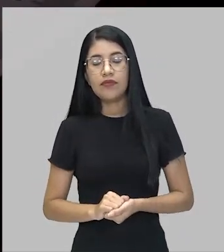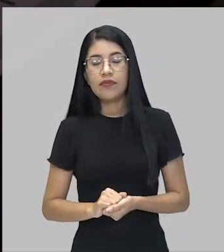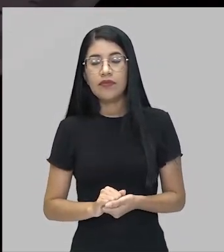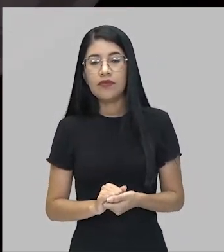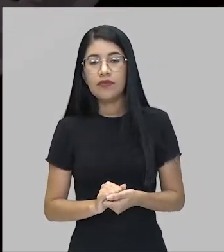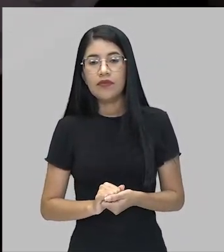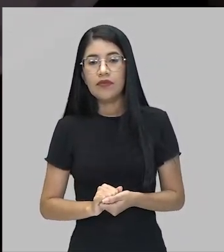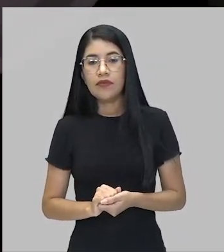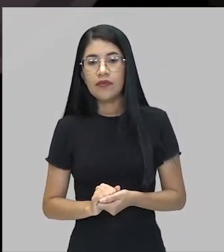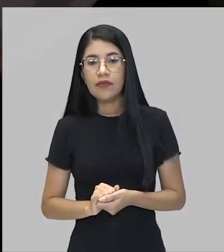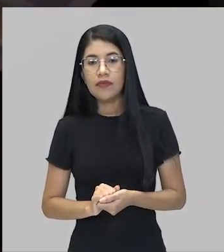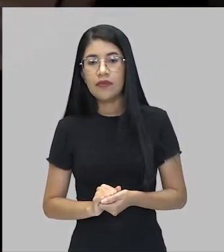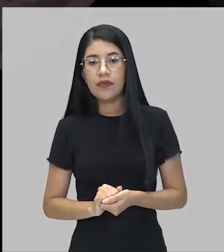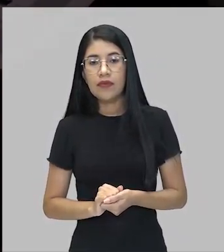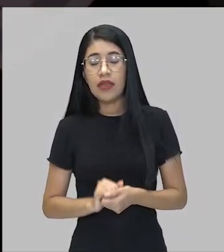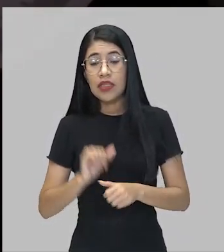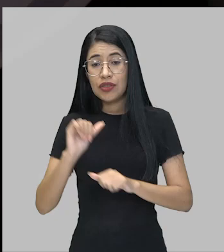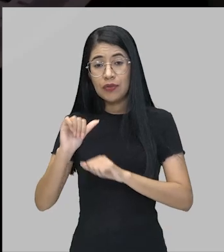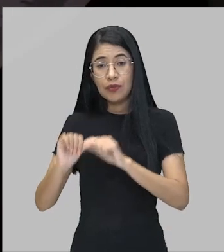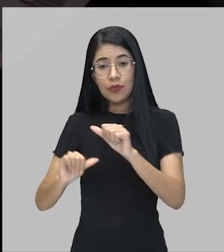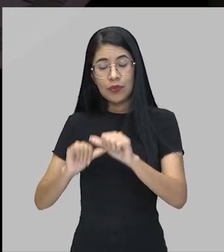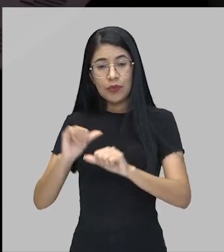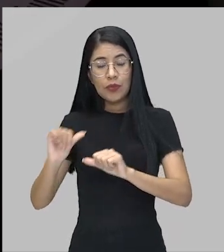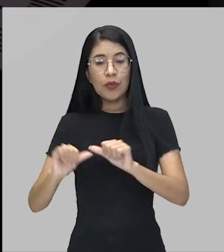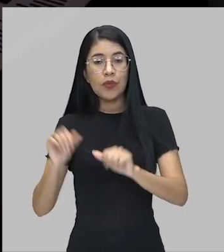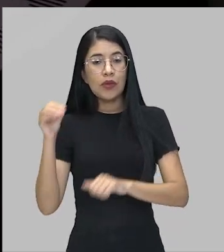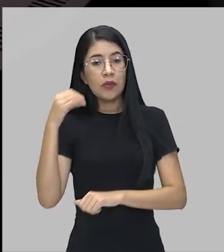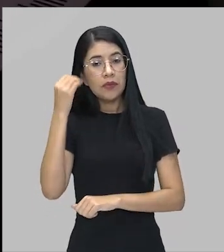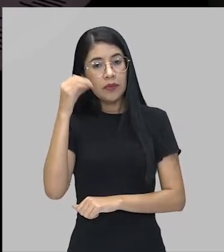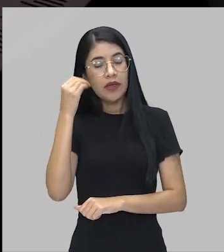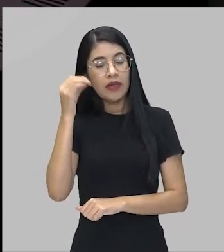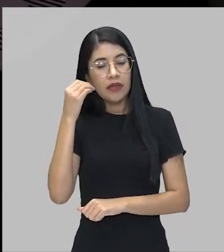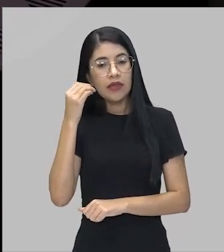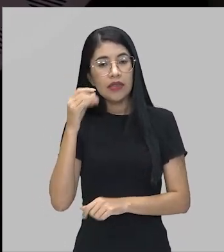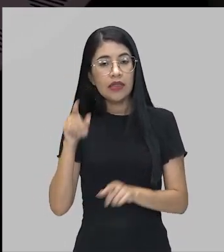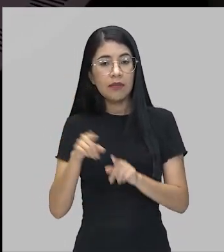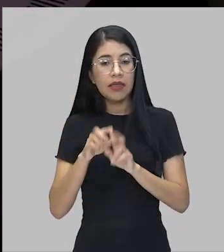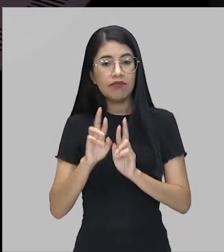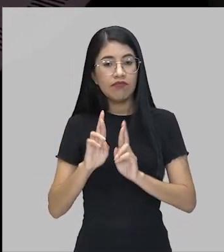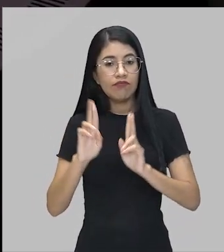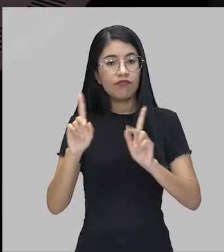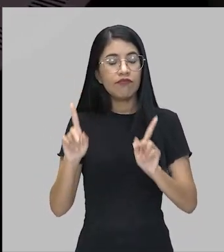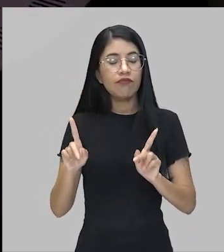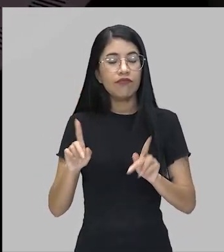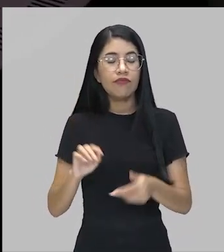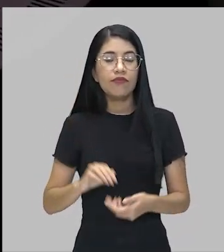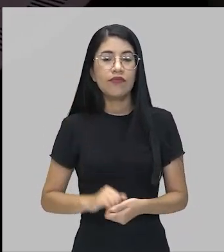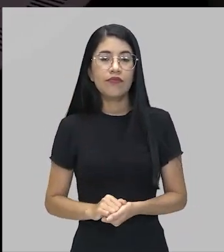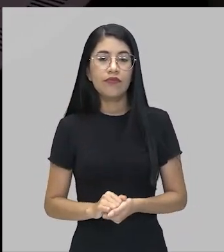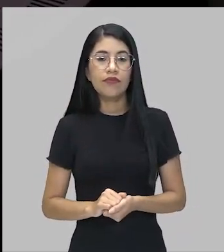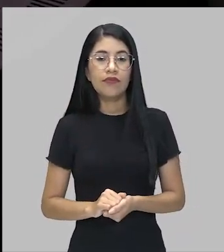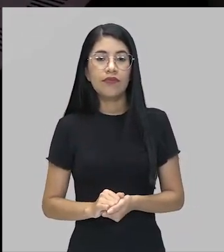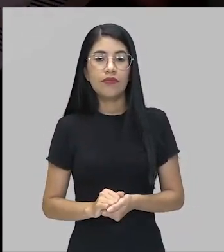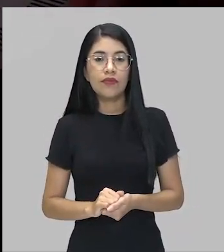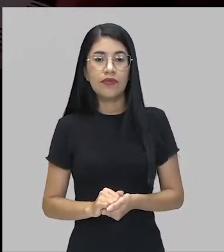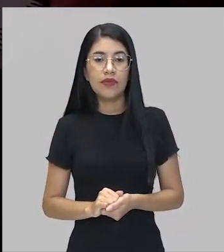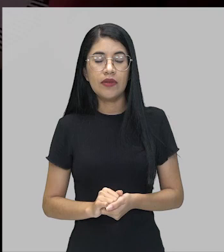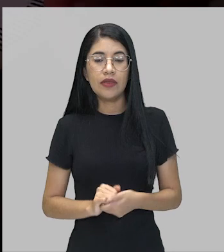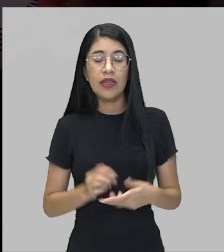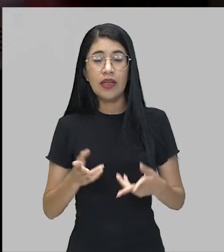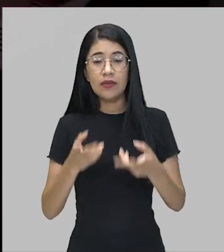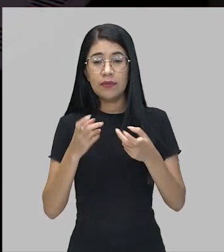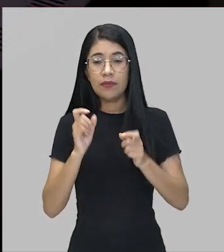Quando nós invertemos a situação e vamos analisar exatamente o oposto, no qual vamos